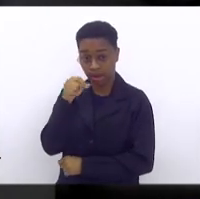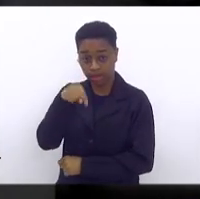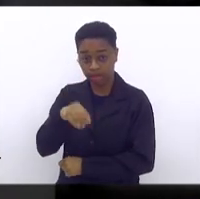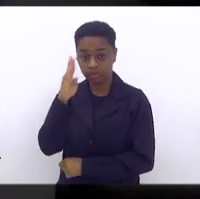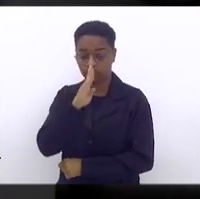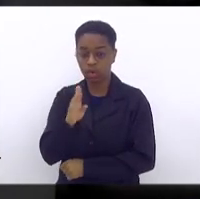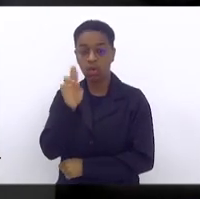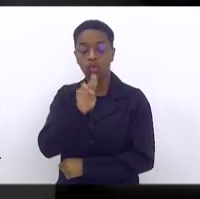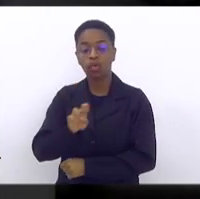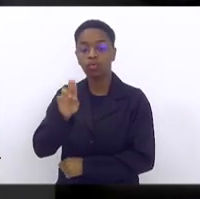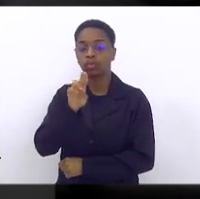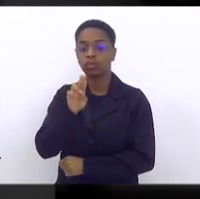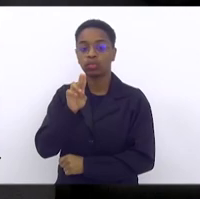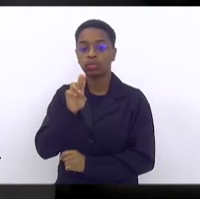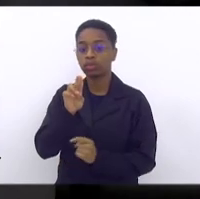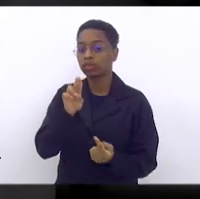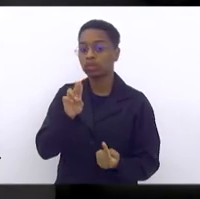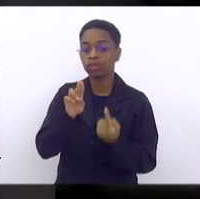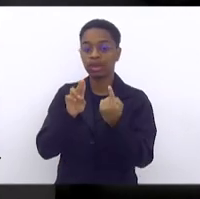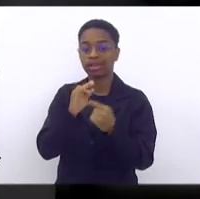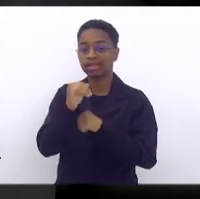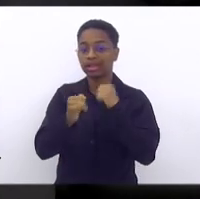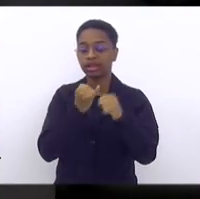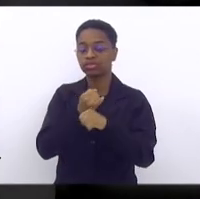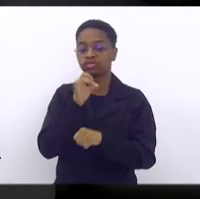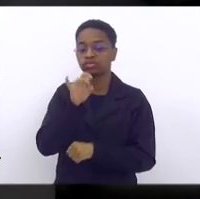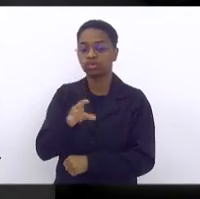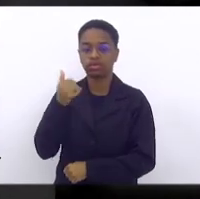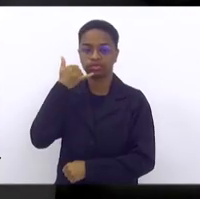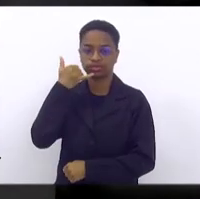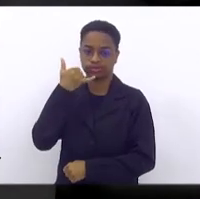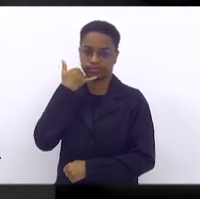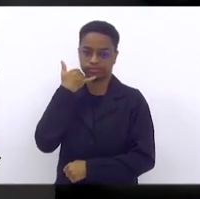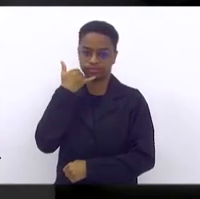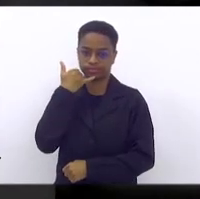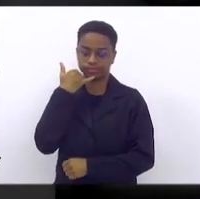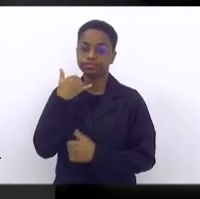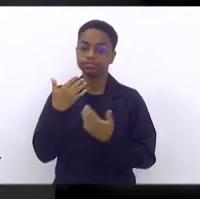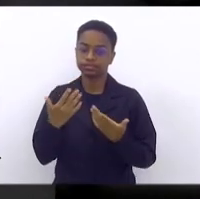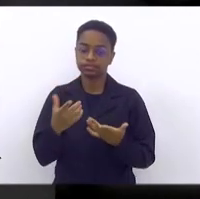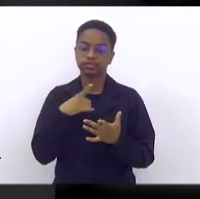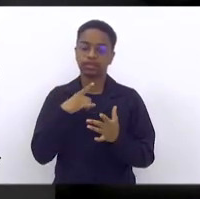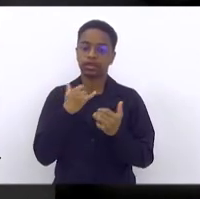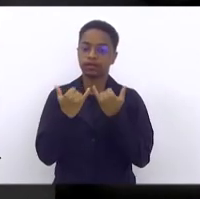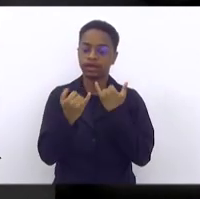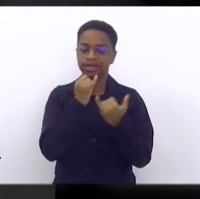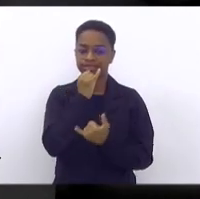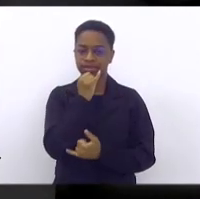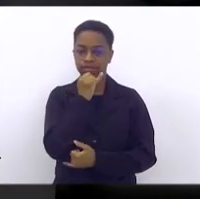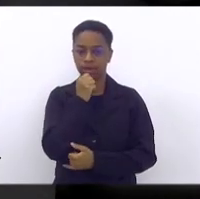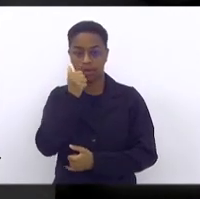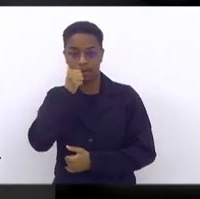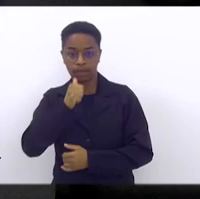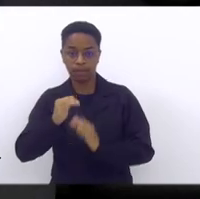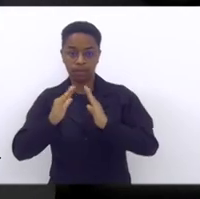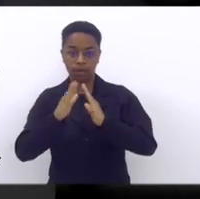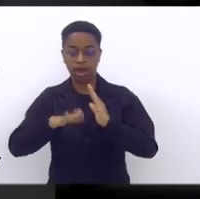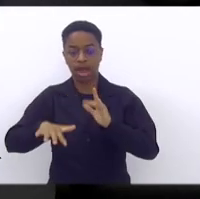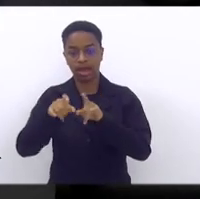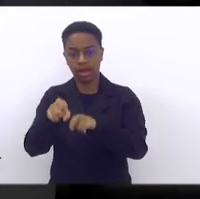usam exclusivamente a internet pelo celular. E a gente tem dados, por exemplo, entre mulheres que moram na zona